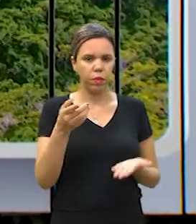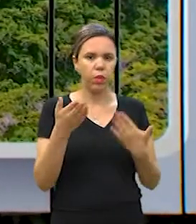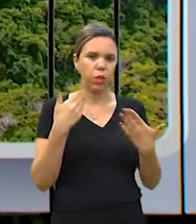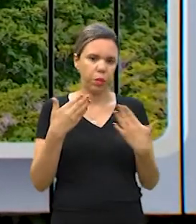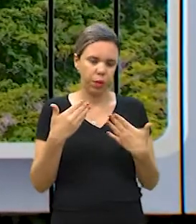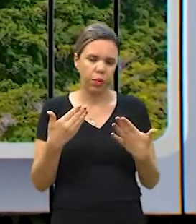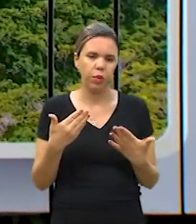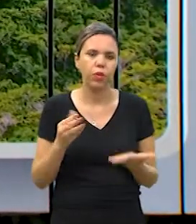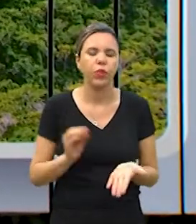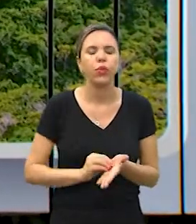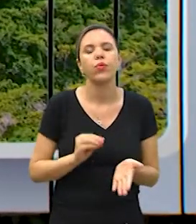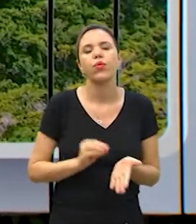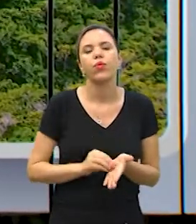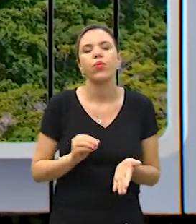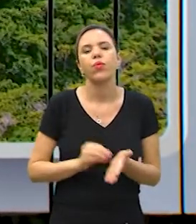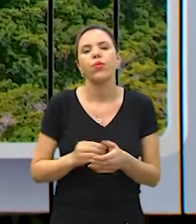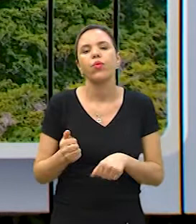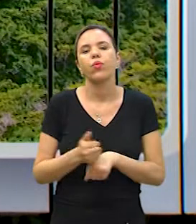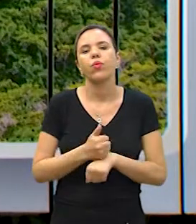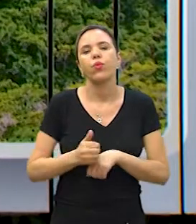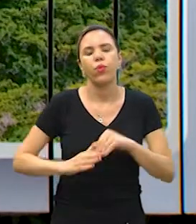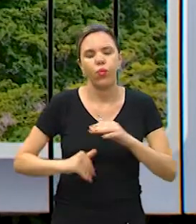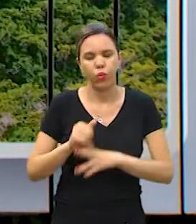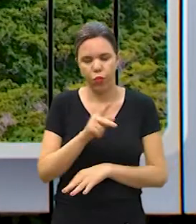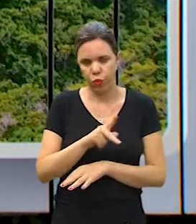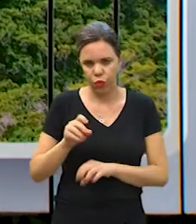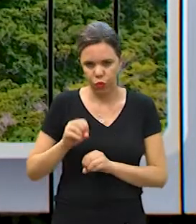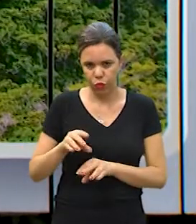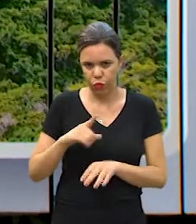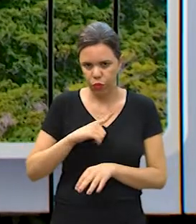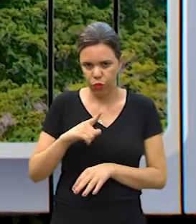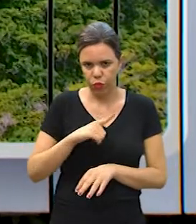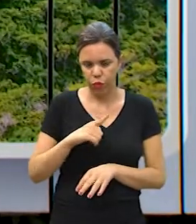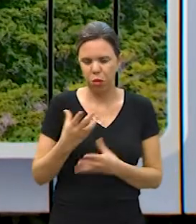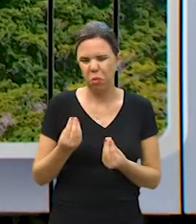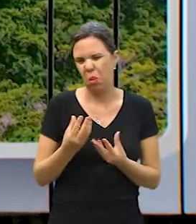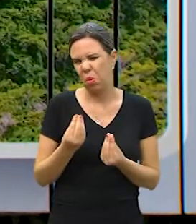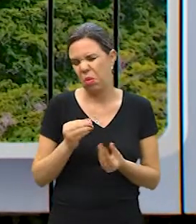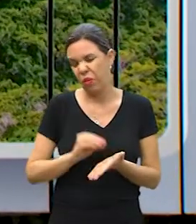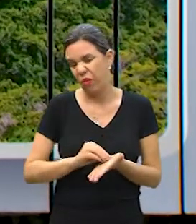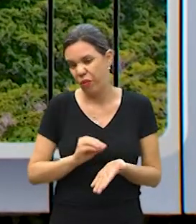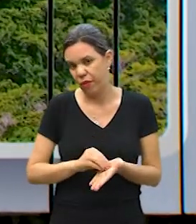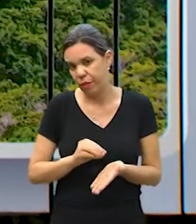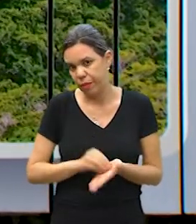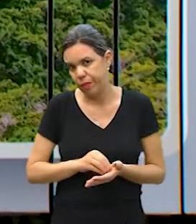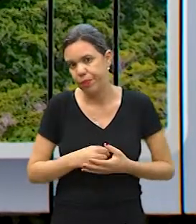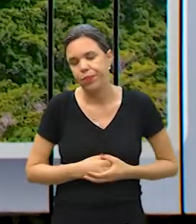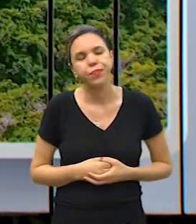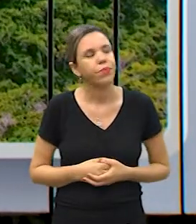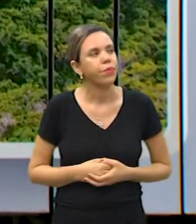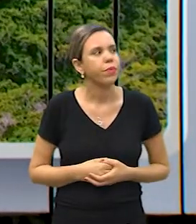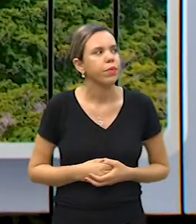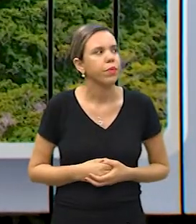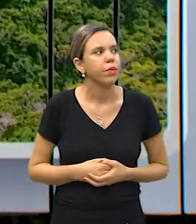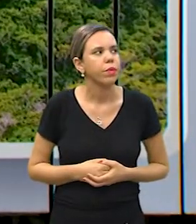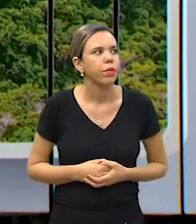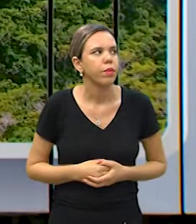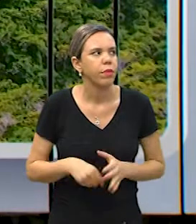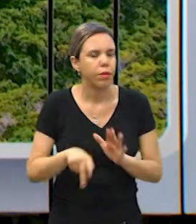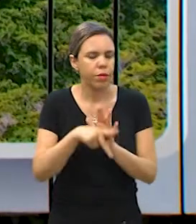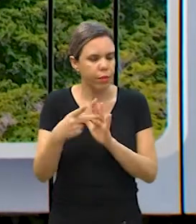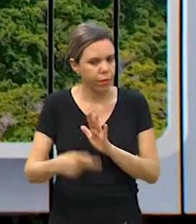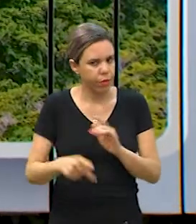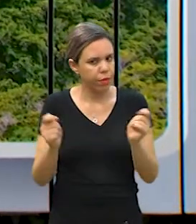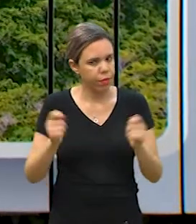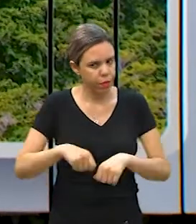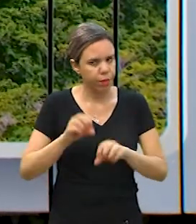você debater a falta de profissionais da educação, que temos e muito, e as